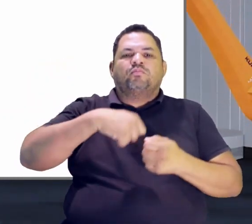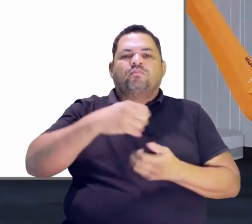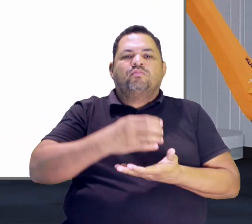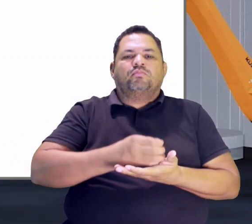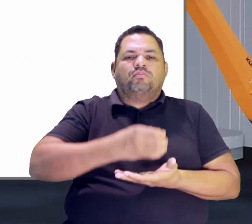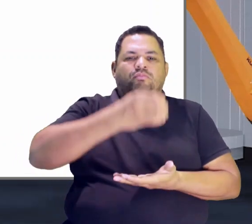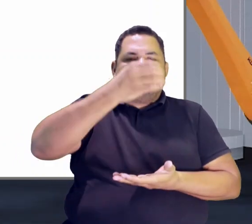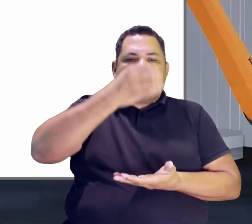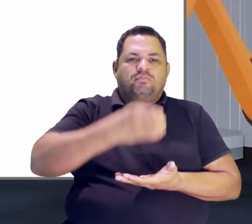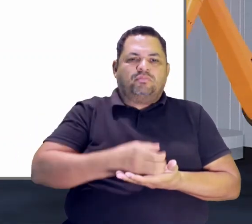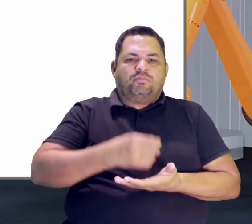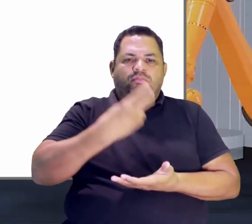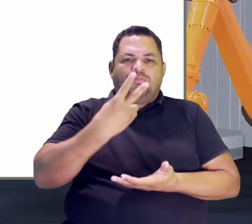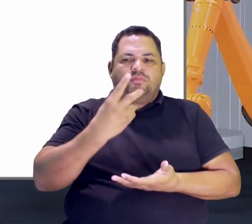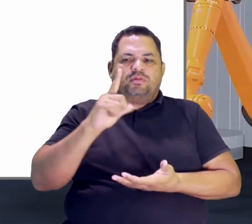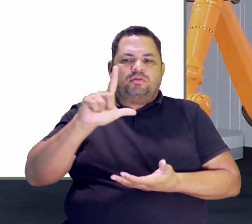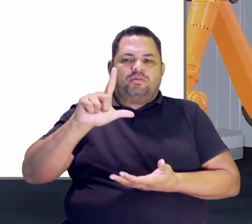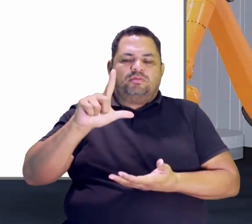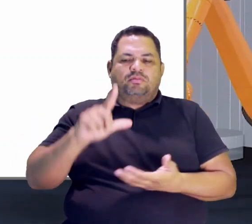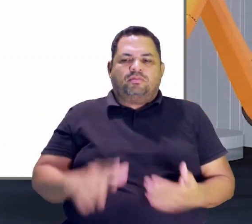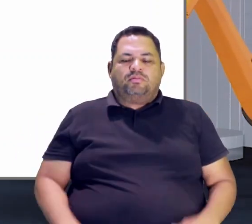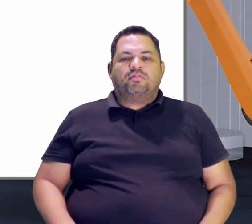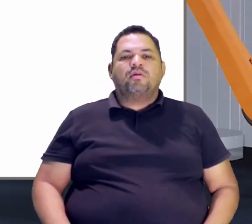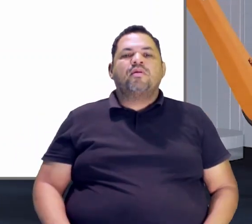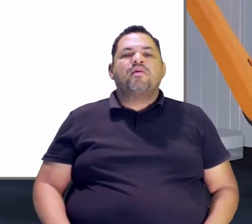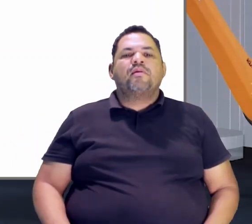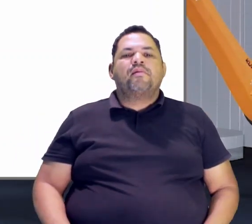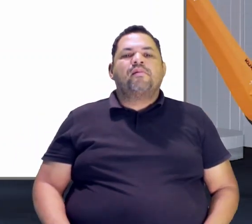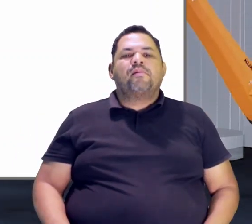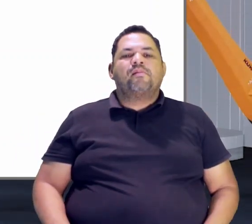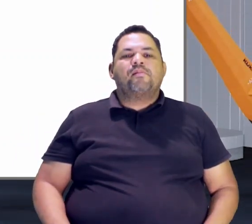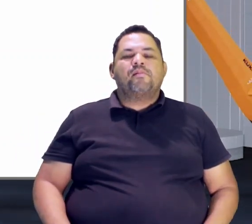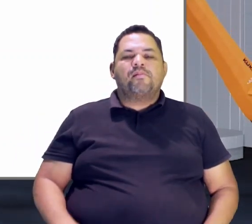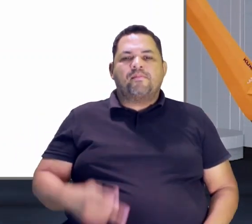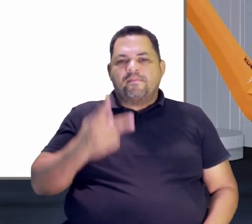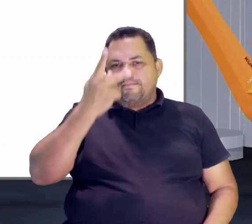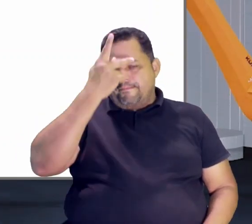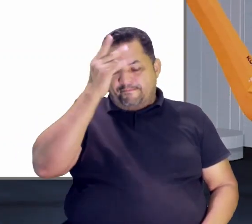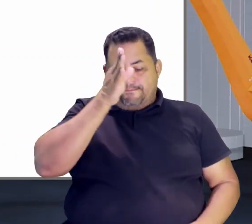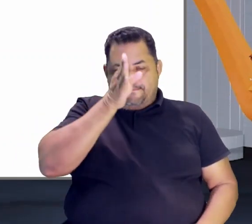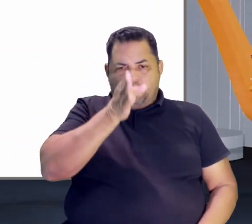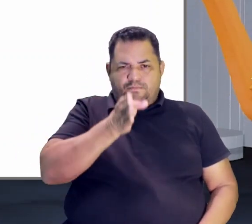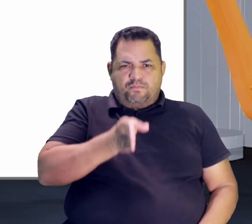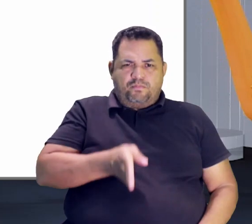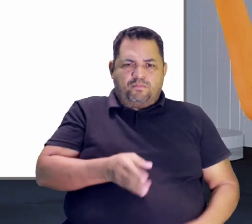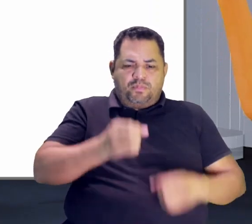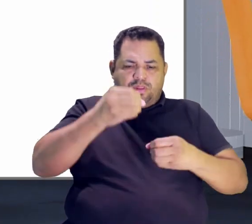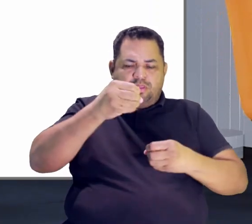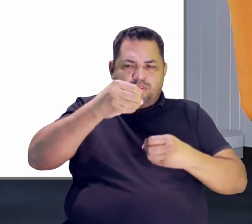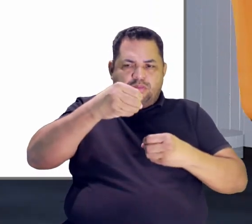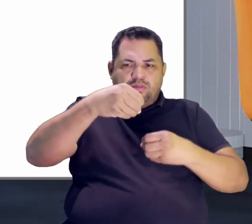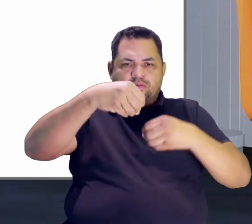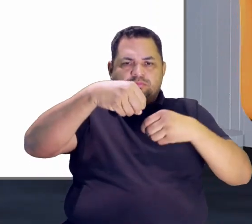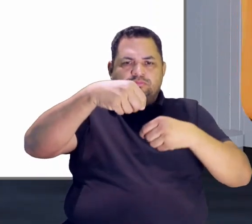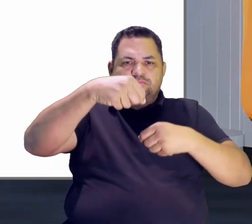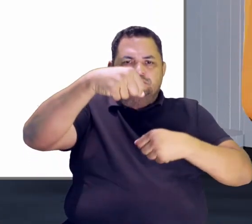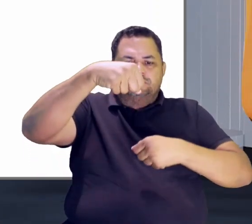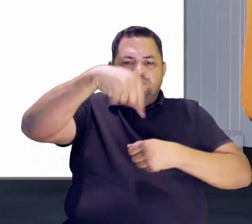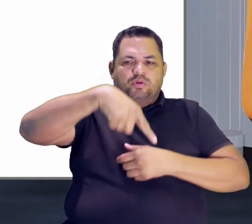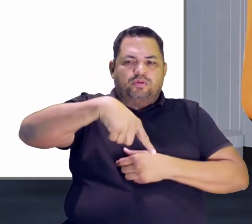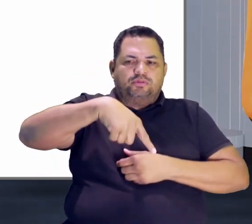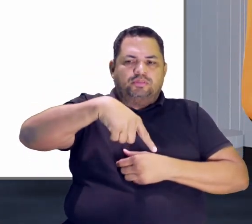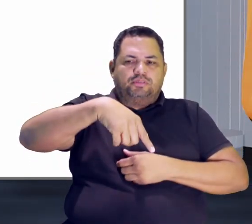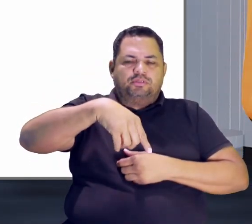recipiente, né, de 2 litros, o outro não. E aí a pessoa que está ali no meio vai deixar soltar. Claro que com